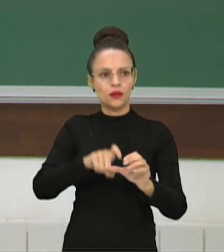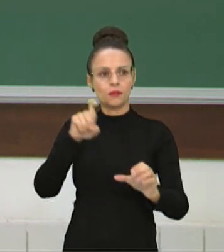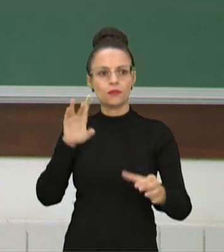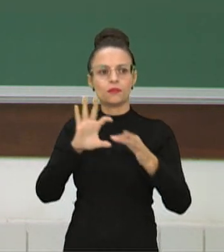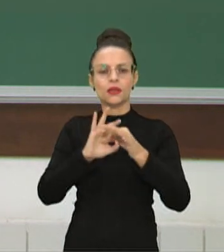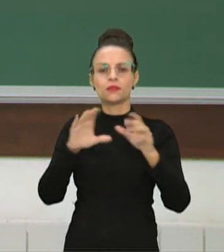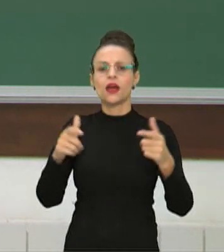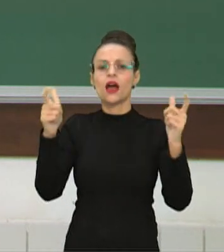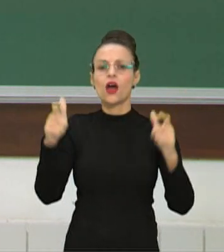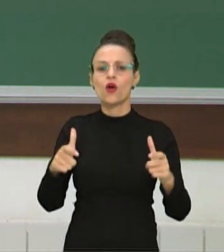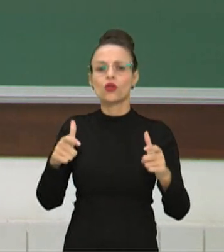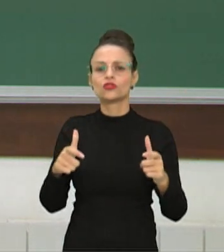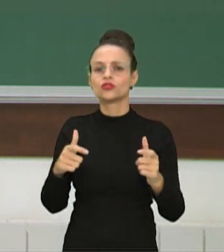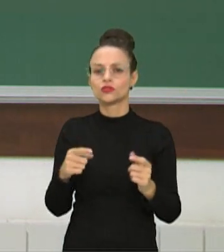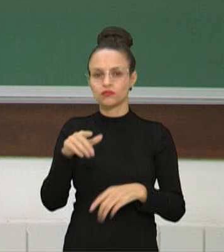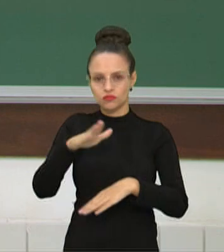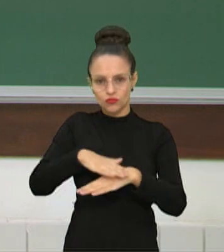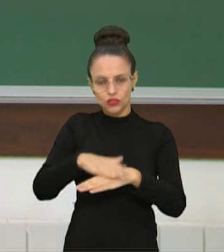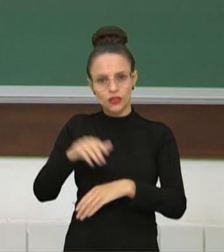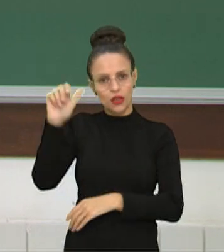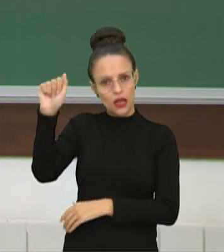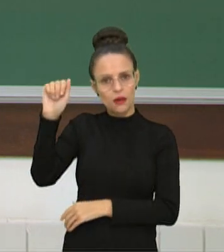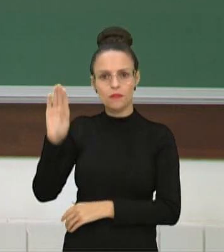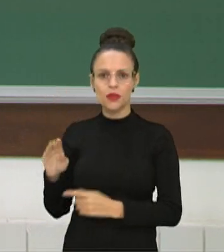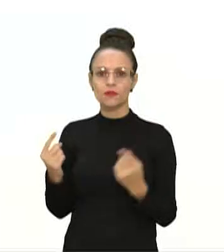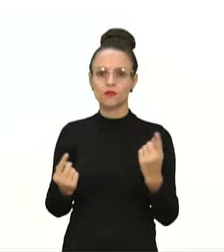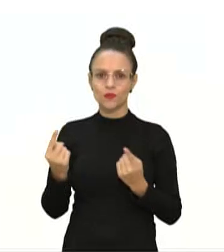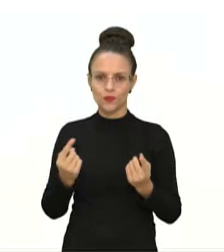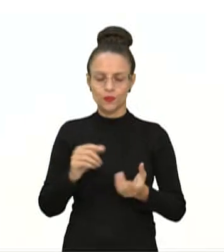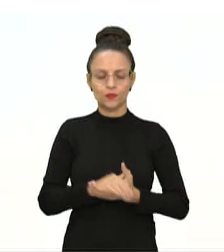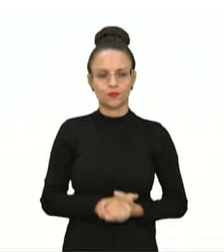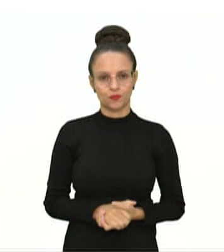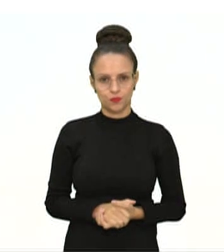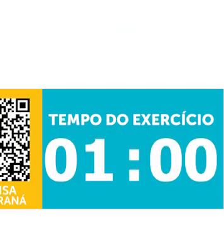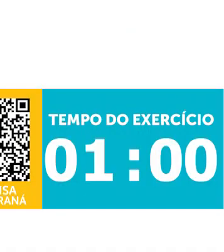qual região? Sua vez, letra A ou letra B?